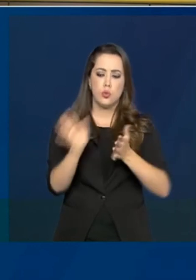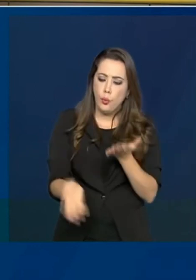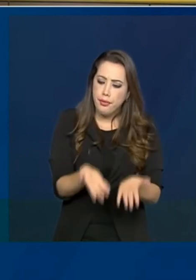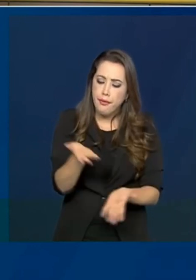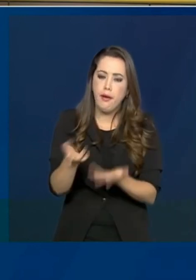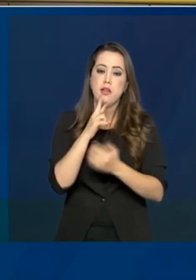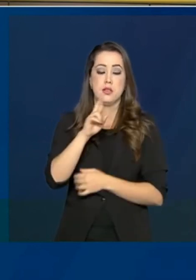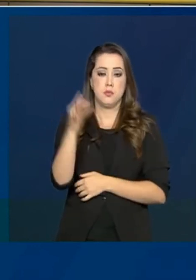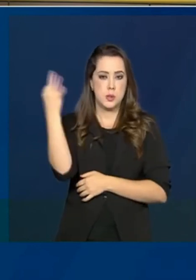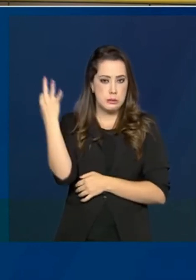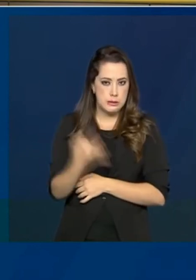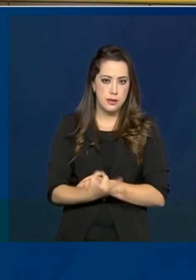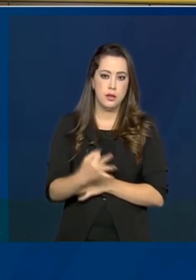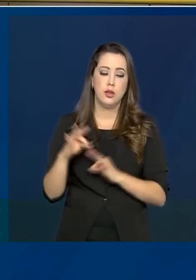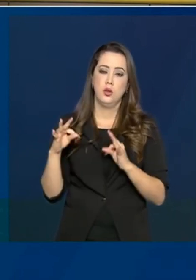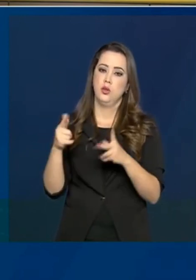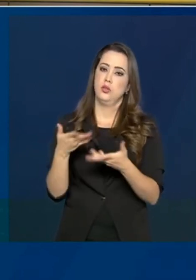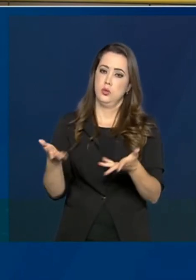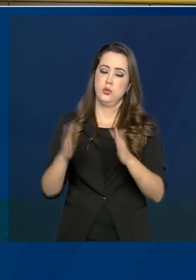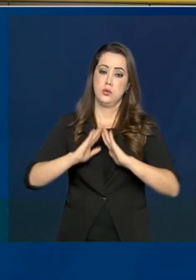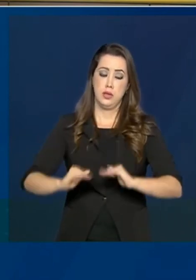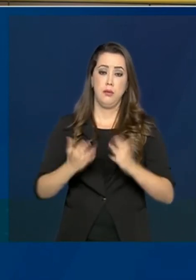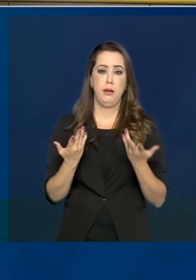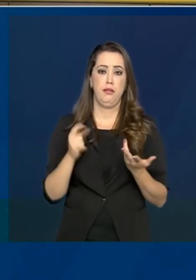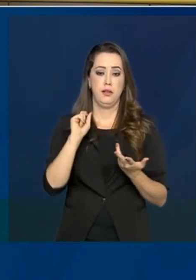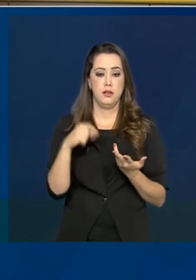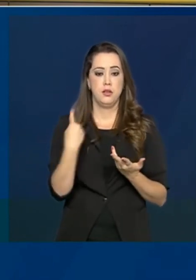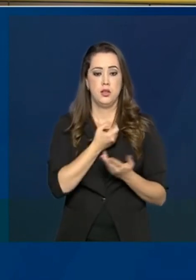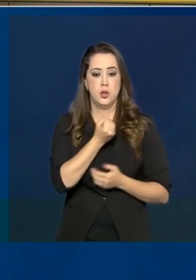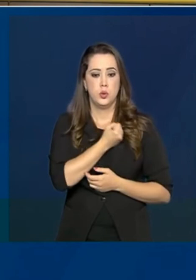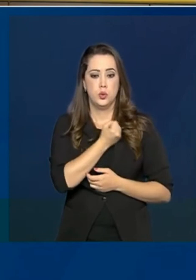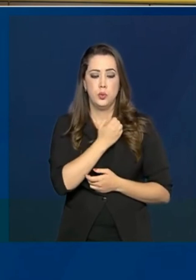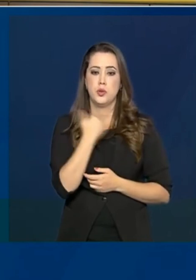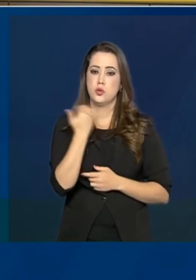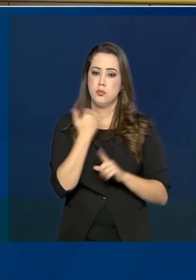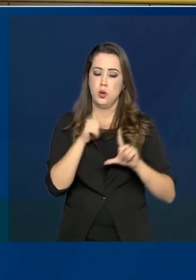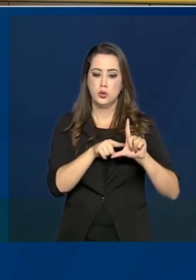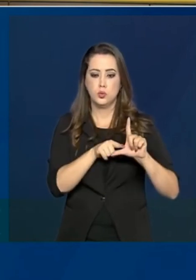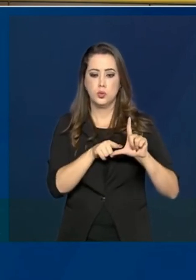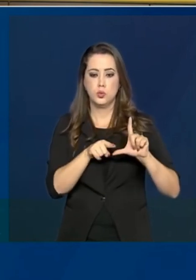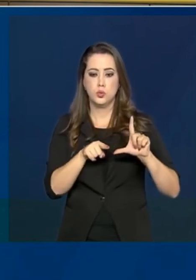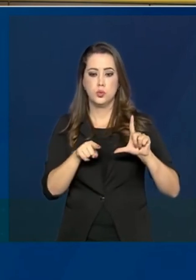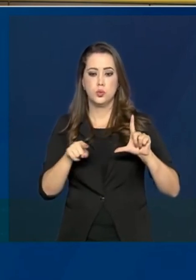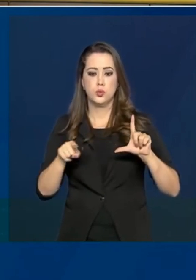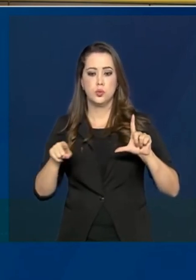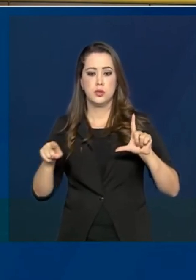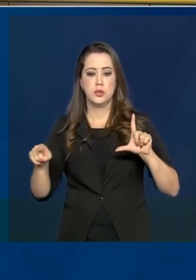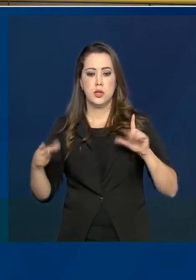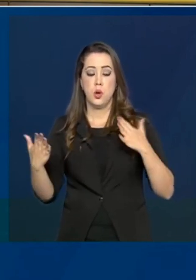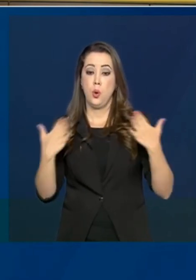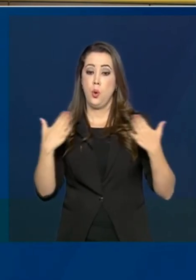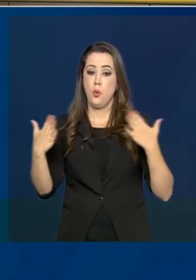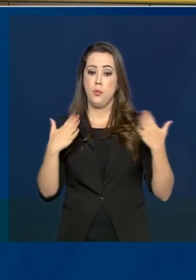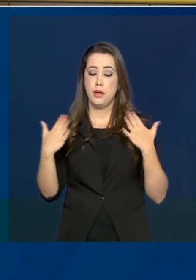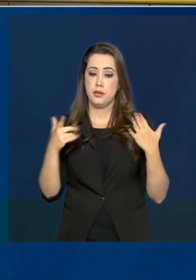dando resposta adequada à demanda, e o número de óbitos permanece ainda, quando comparado